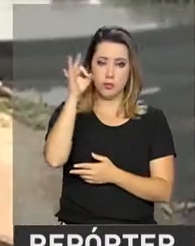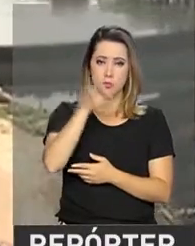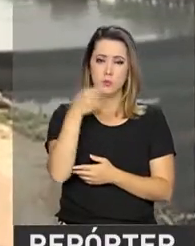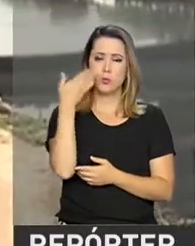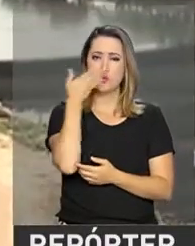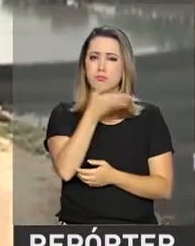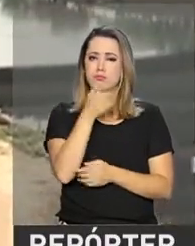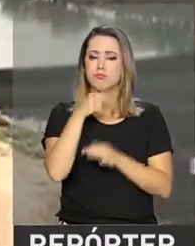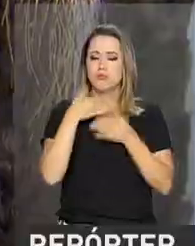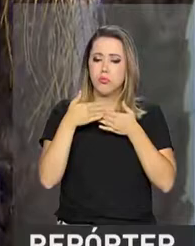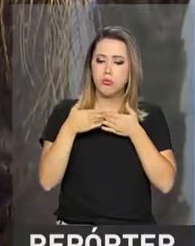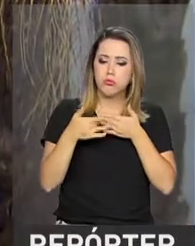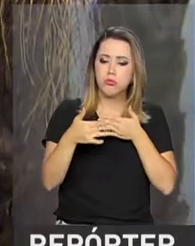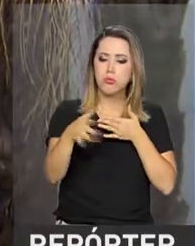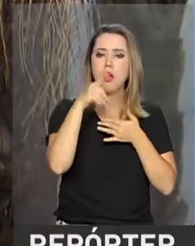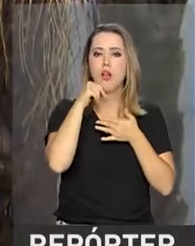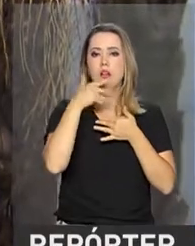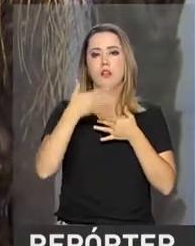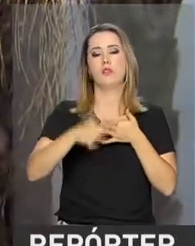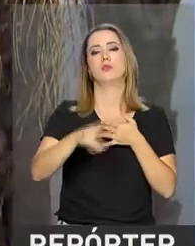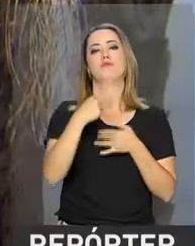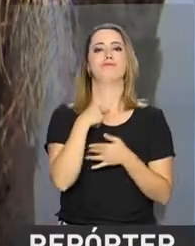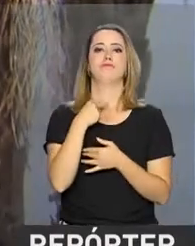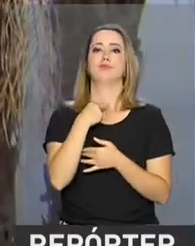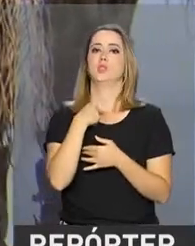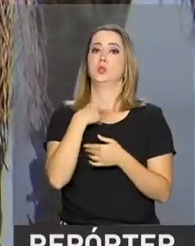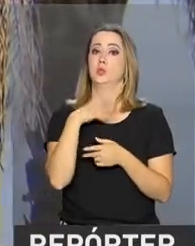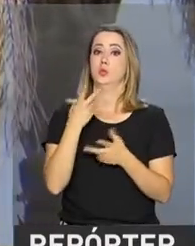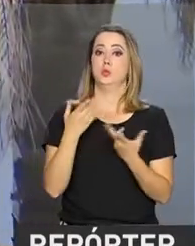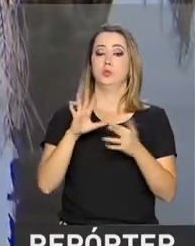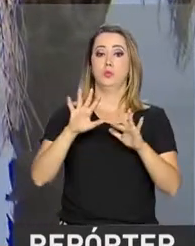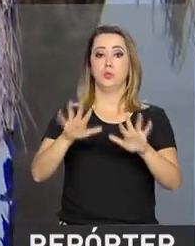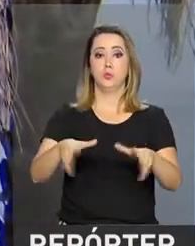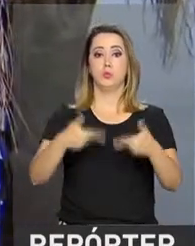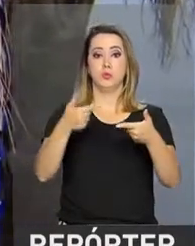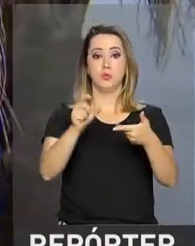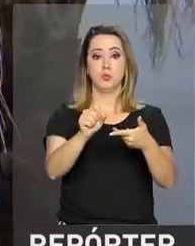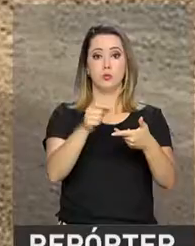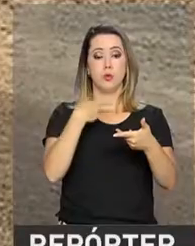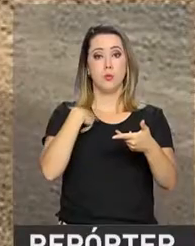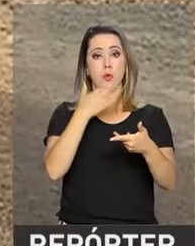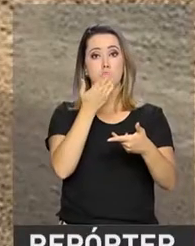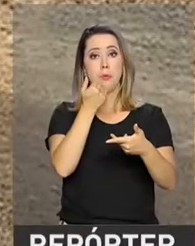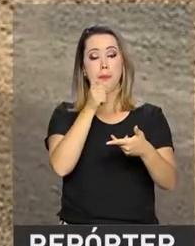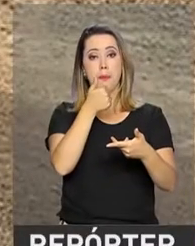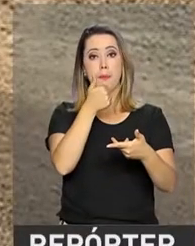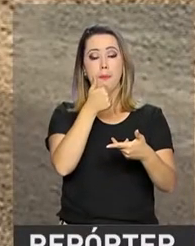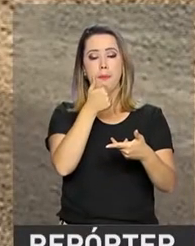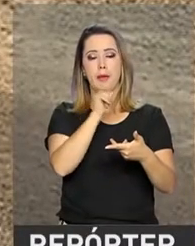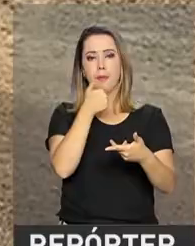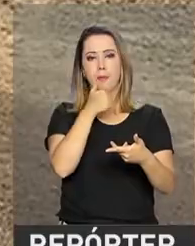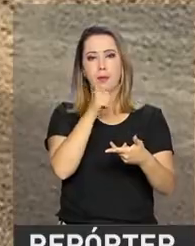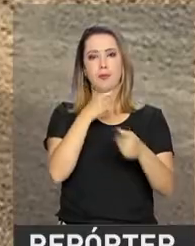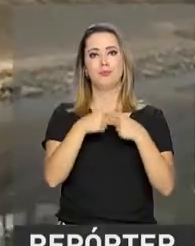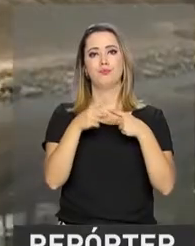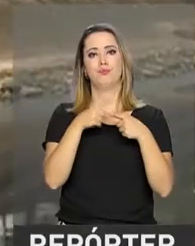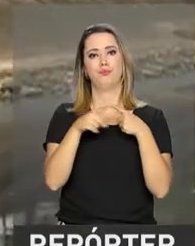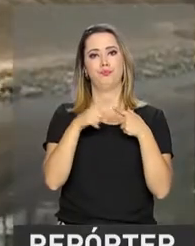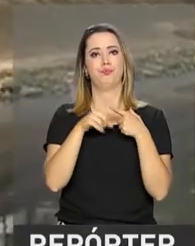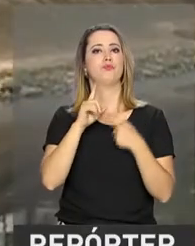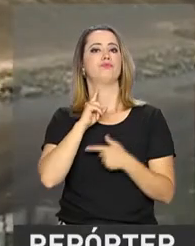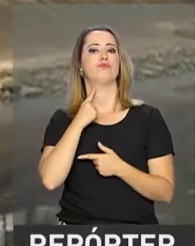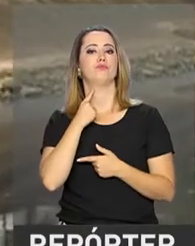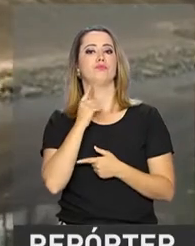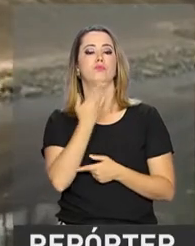dessa extensão não são permitidas a captação para abastecimento humano devido à poluição hídrica. O